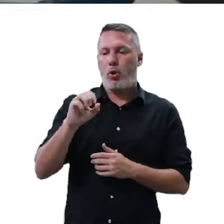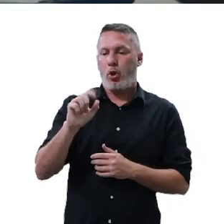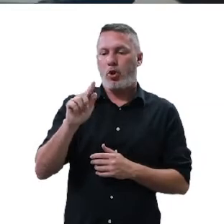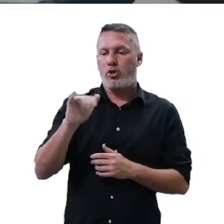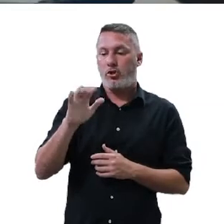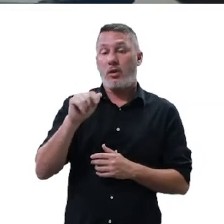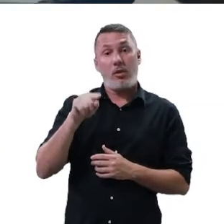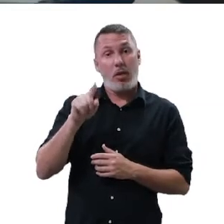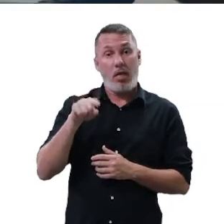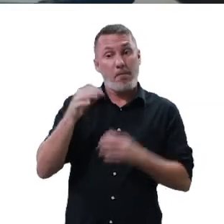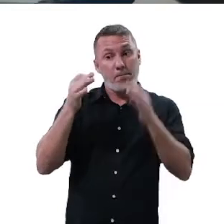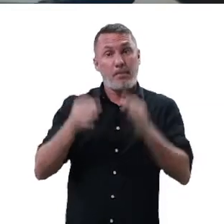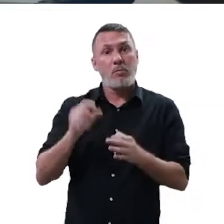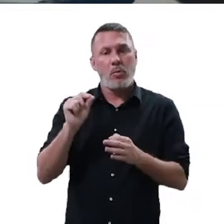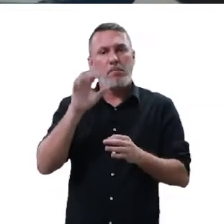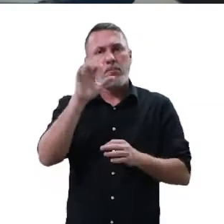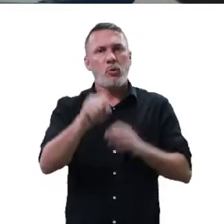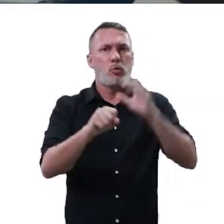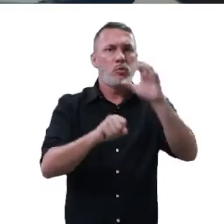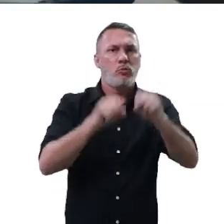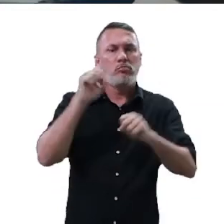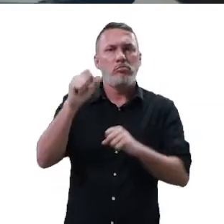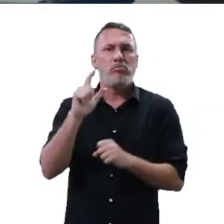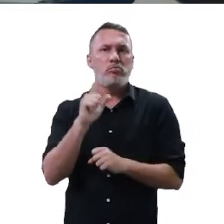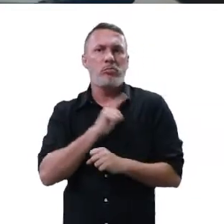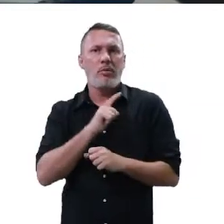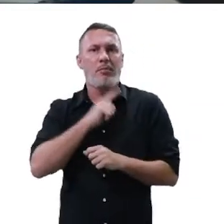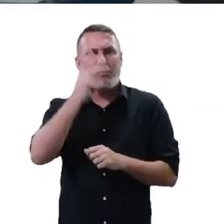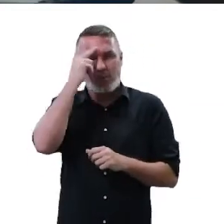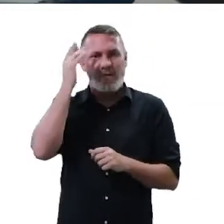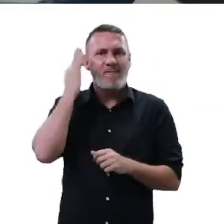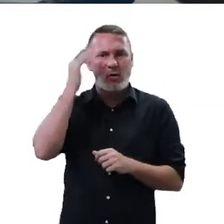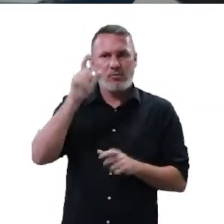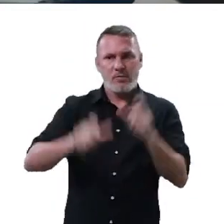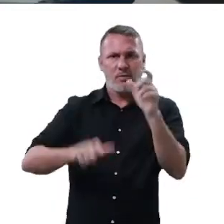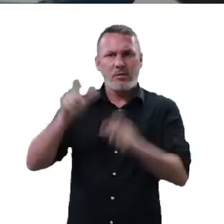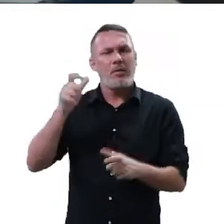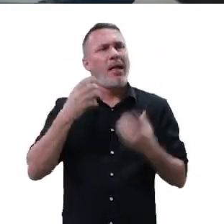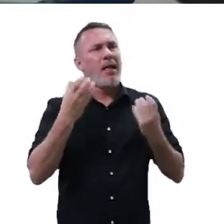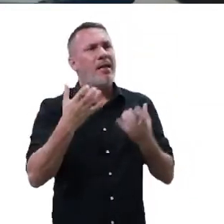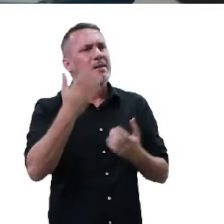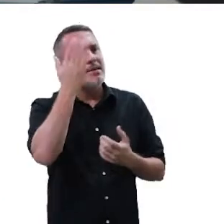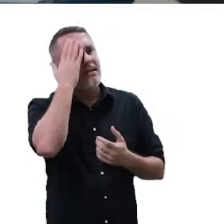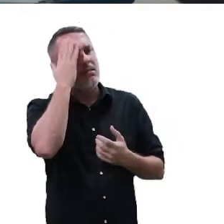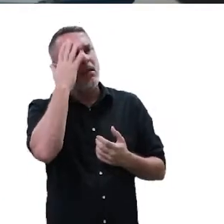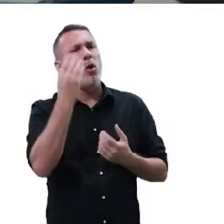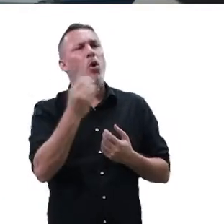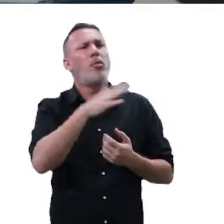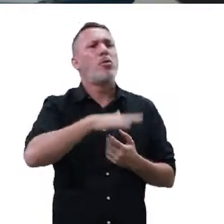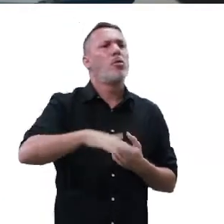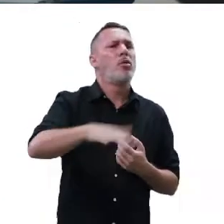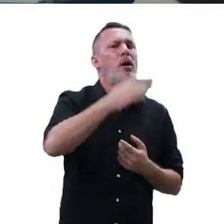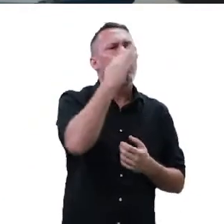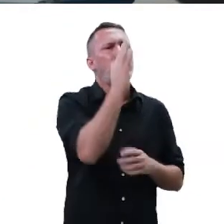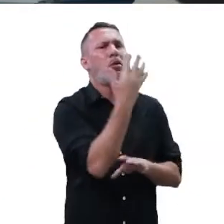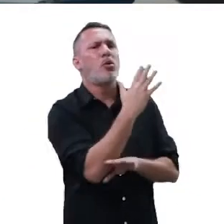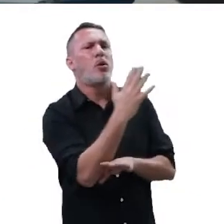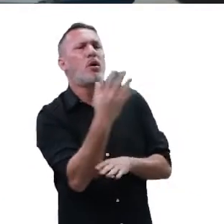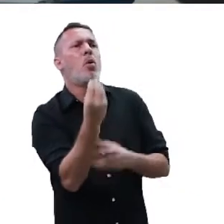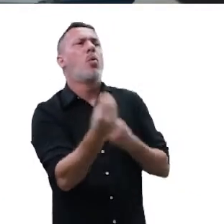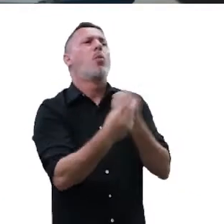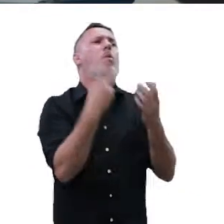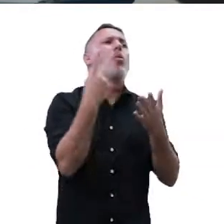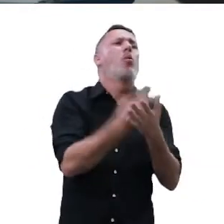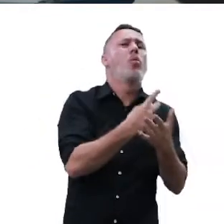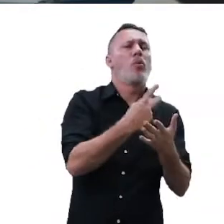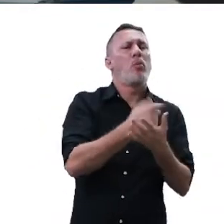cosmológica é exatamente essa busca desses primeiros pensadores por elementos da